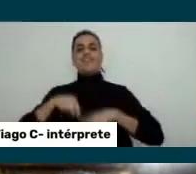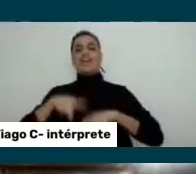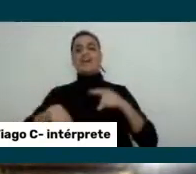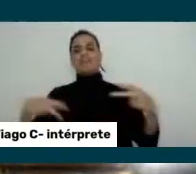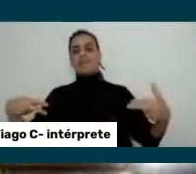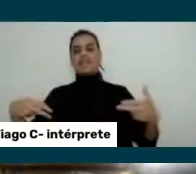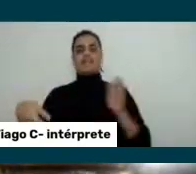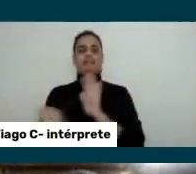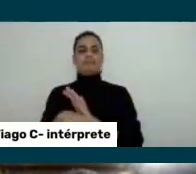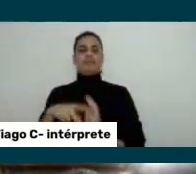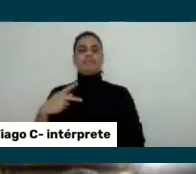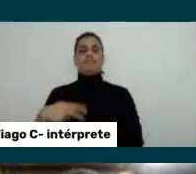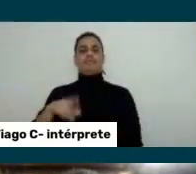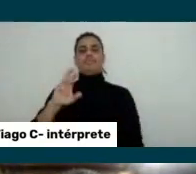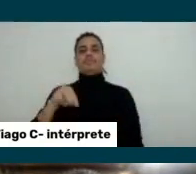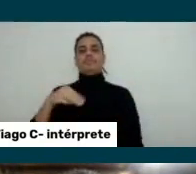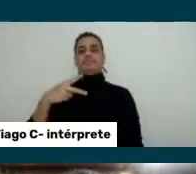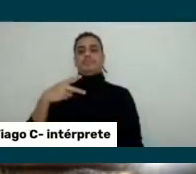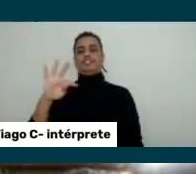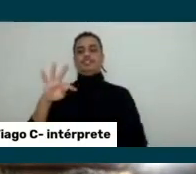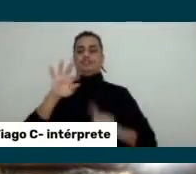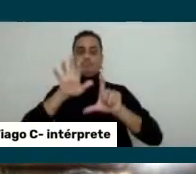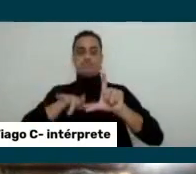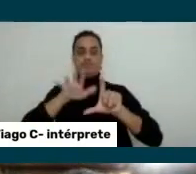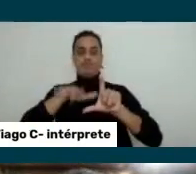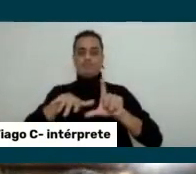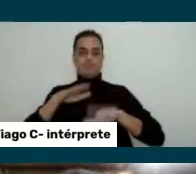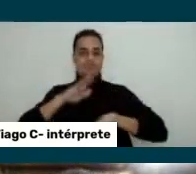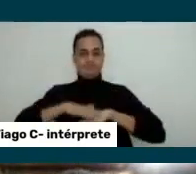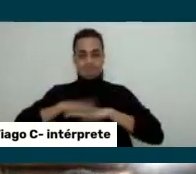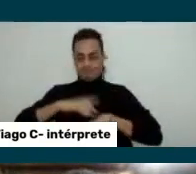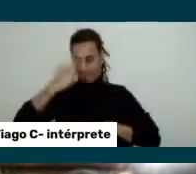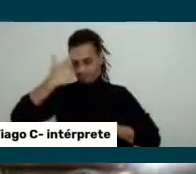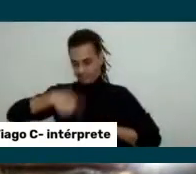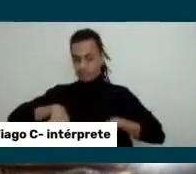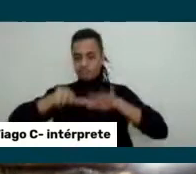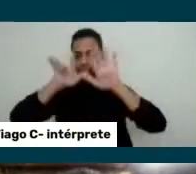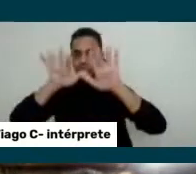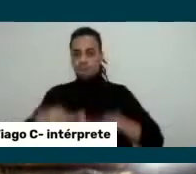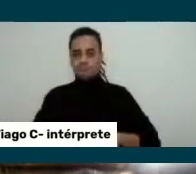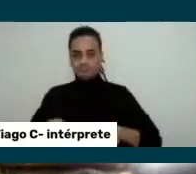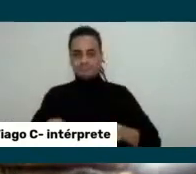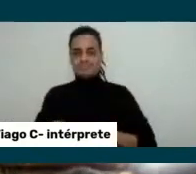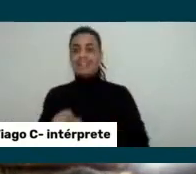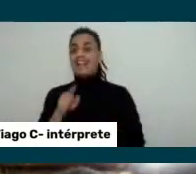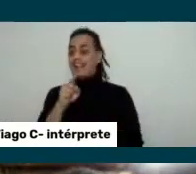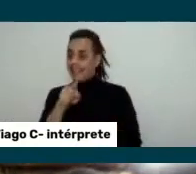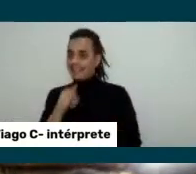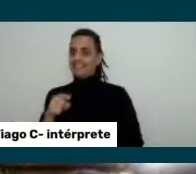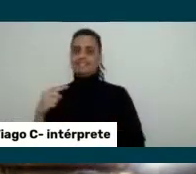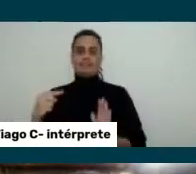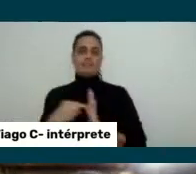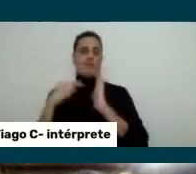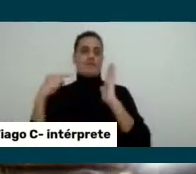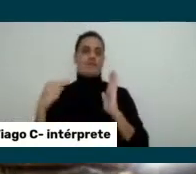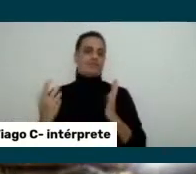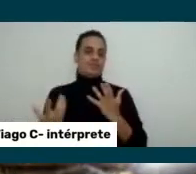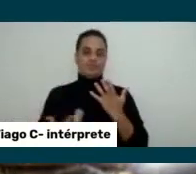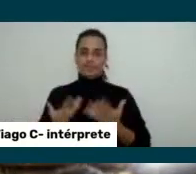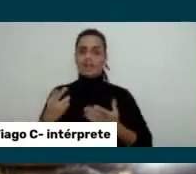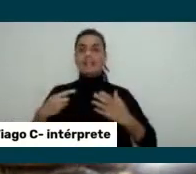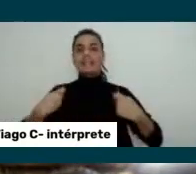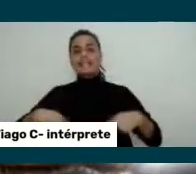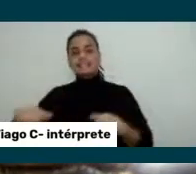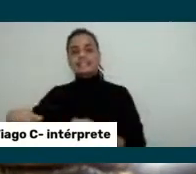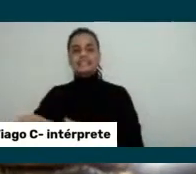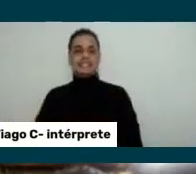prompts manuais podem ajudar. Né? É aí que está o ponto de maior fricção ou de maior